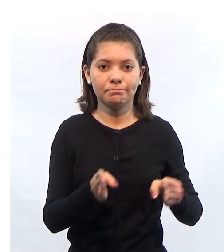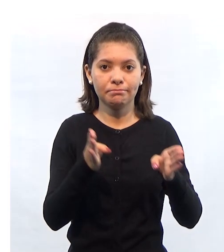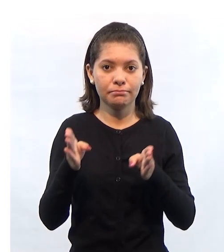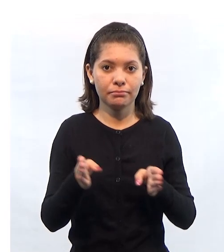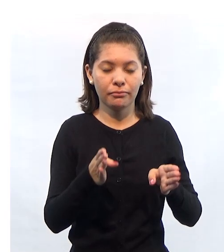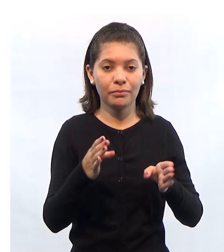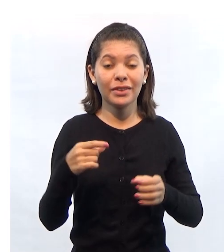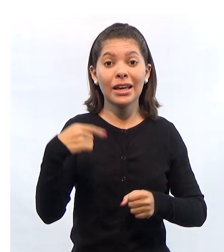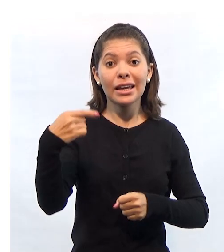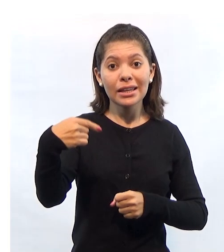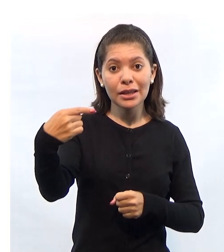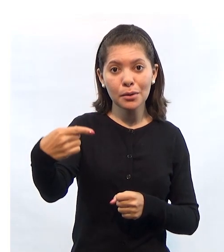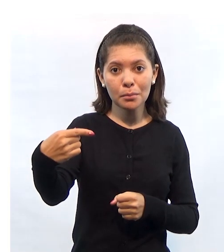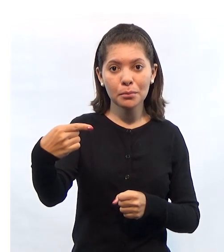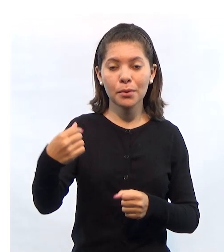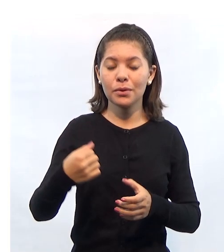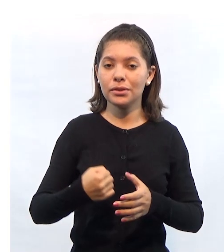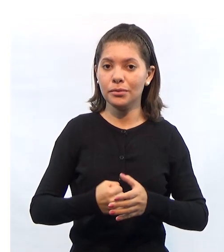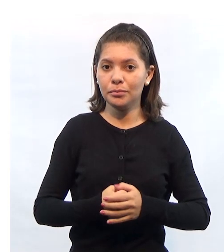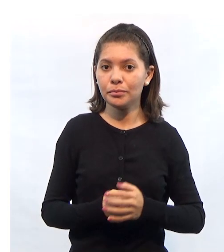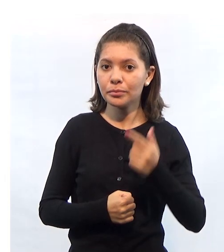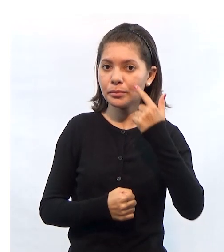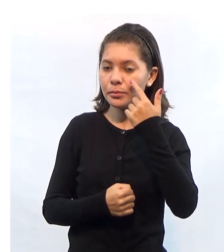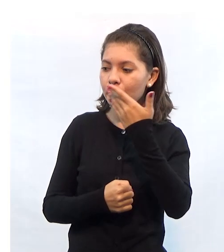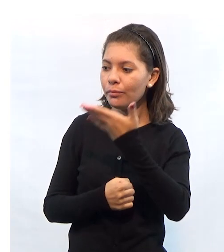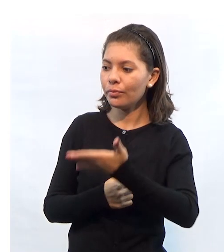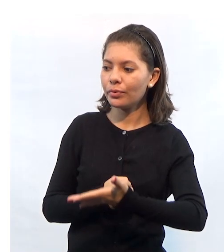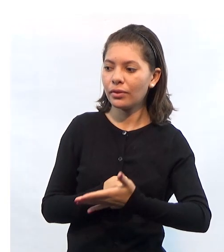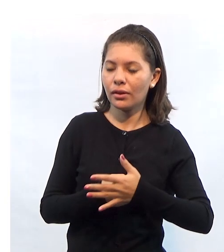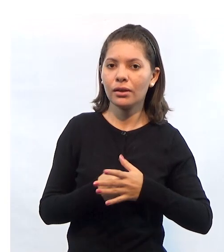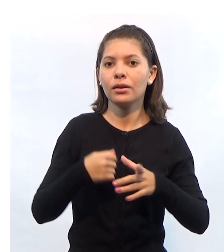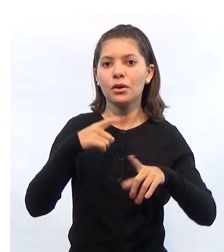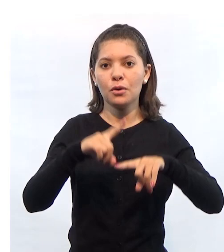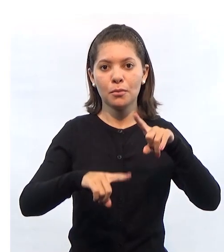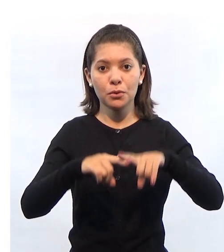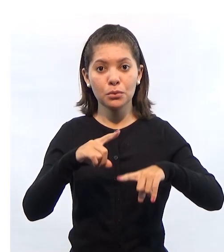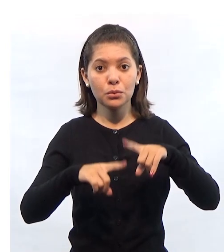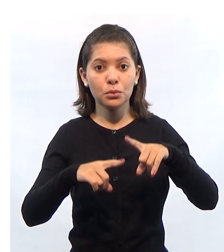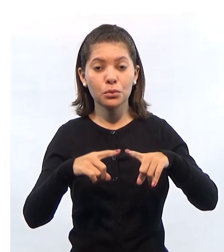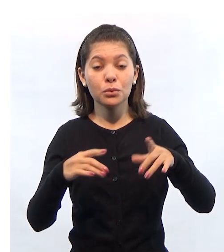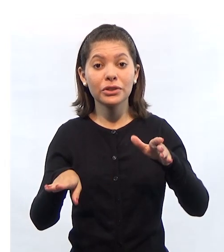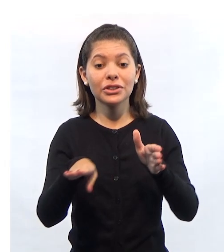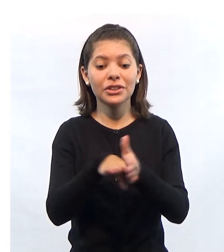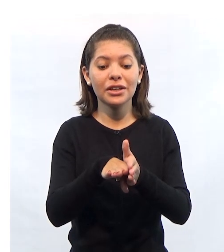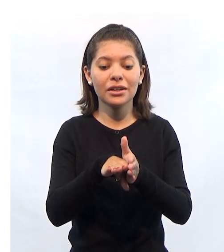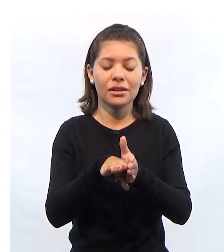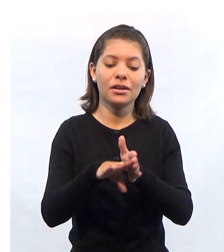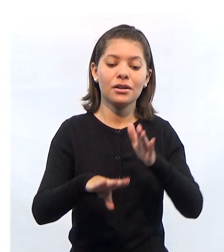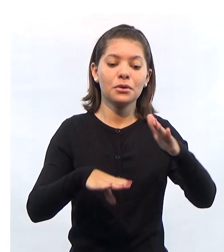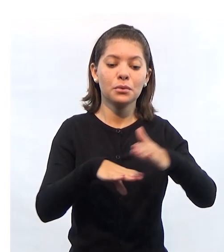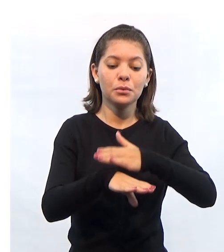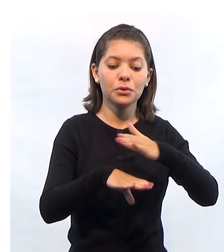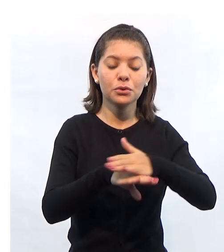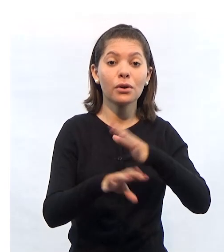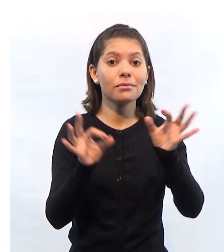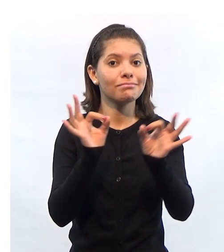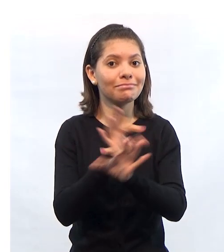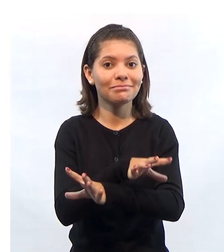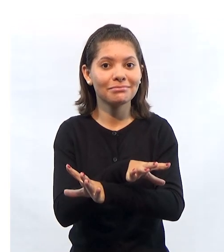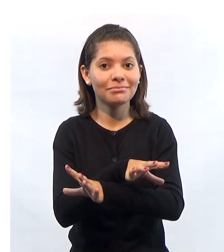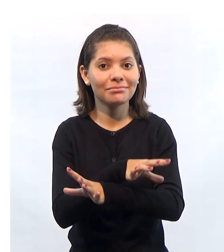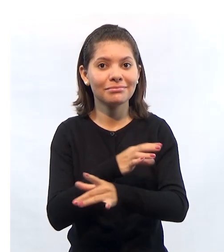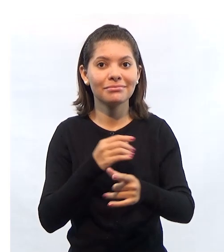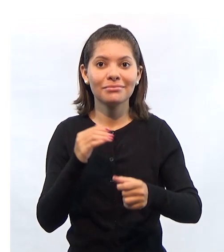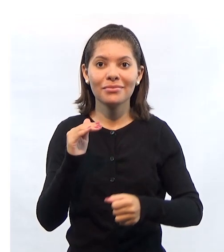empresa. E após essa produção, esses produtos vão para o estoque de produtos acabados.